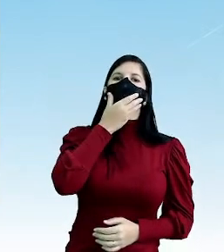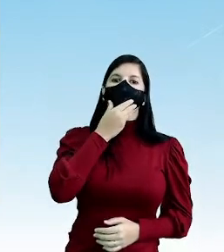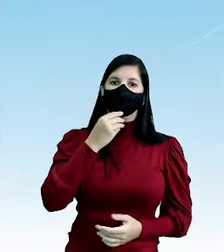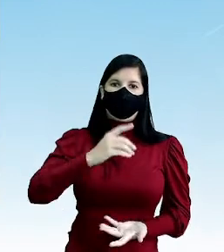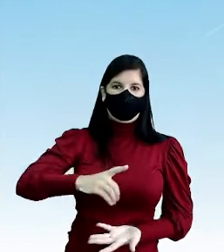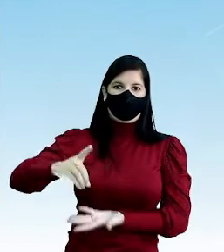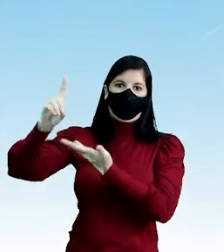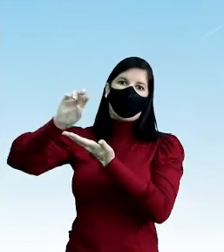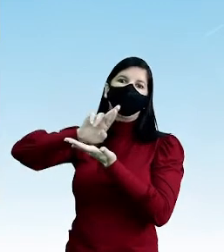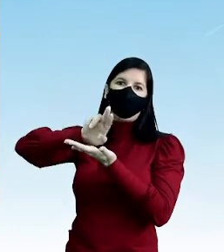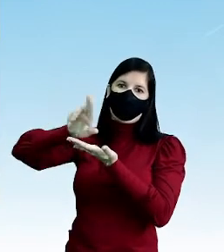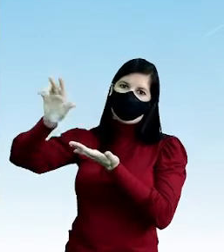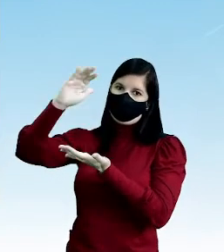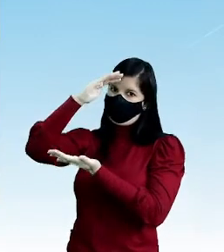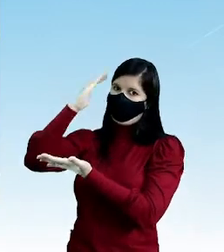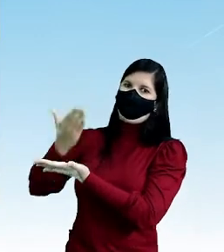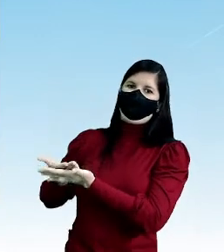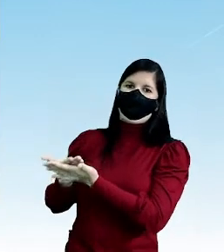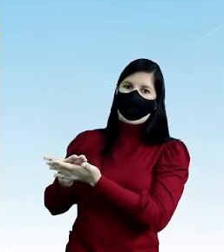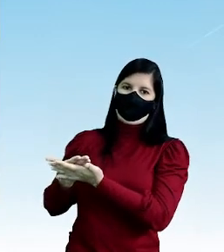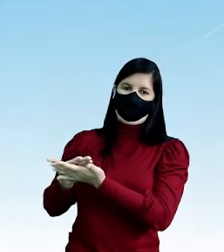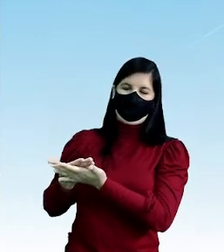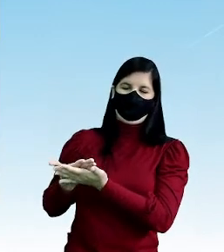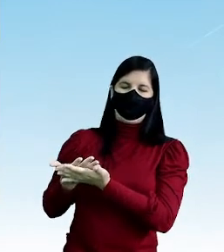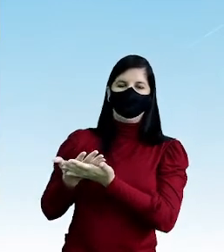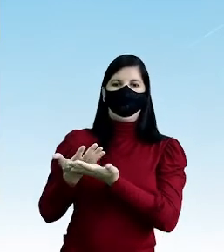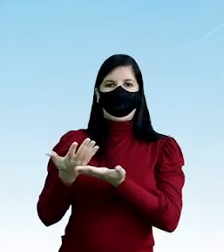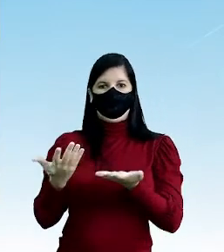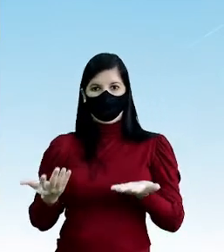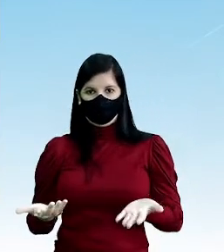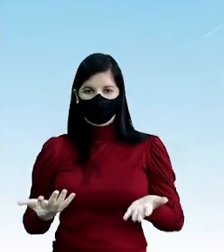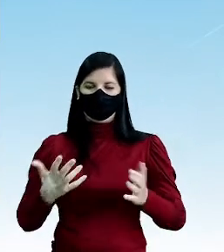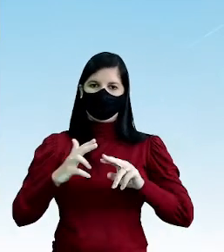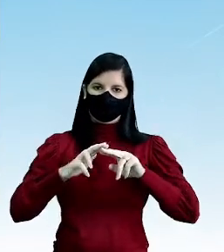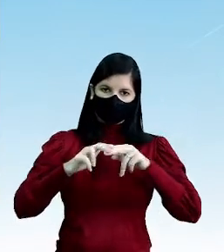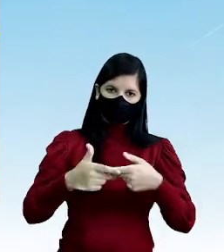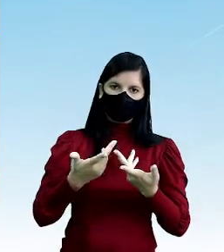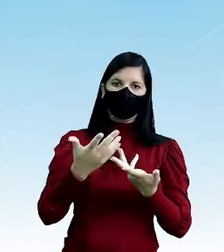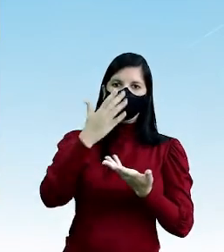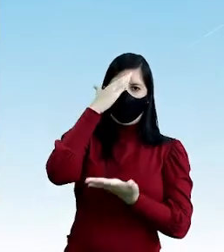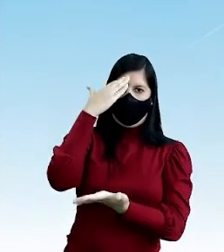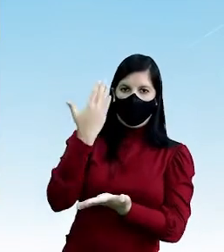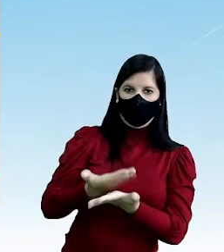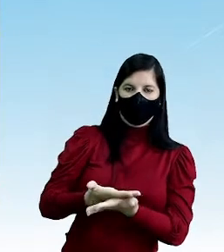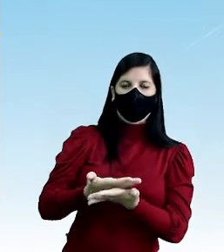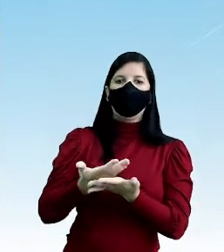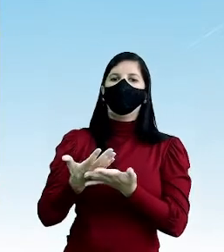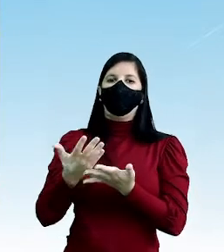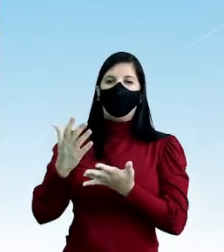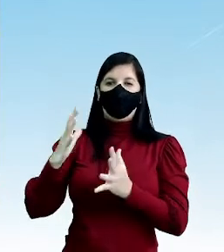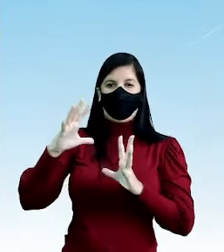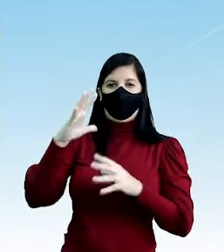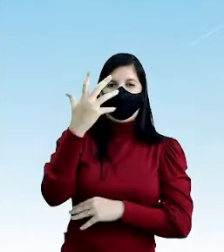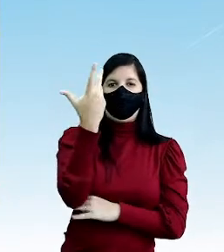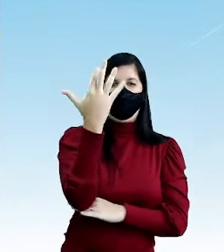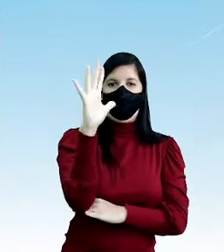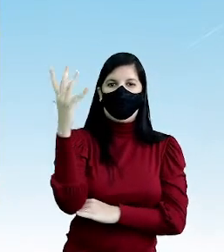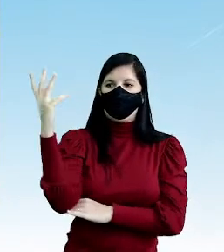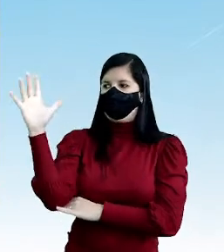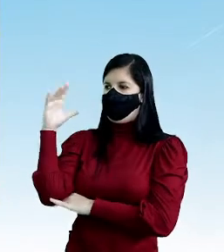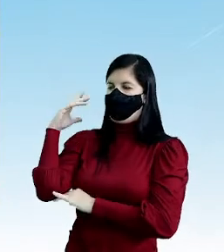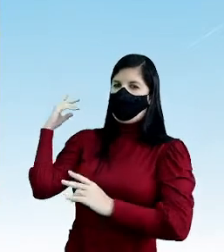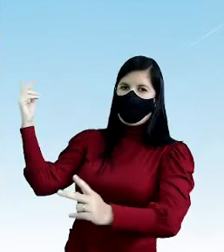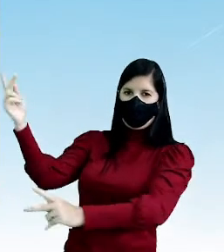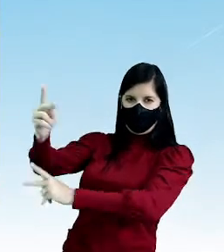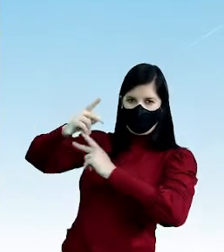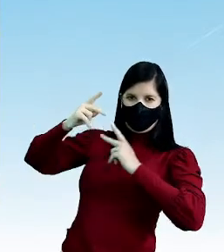politeístas, né? Que seria o politeísmo? É a crença em vários deuses. Então, às vezes, eles acreditavam que forças da natureza eram deuses, né? O